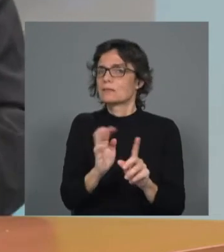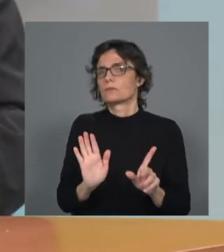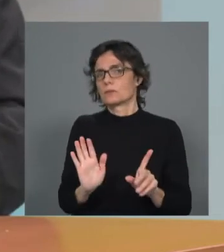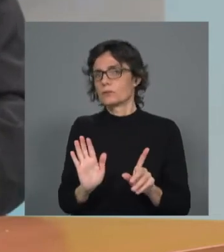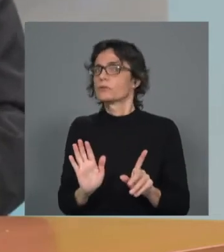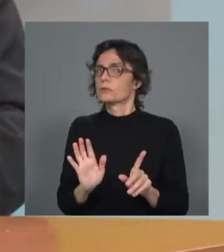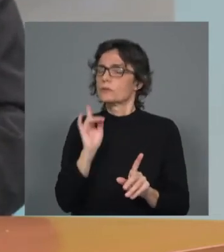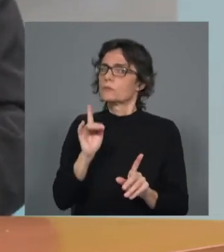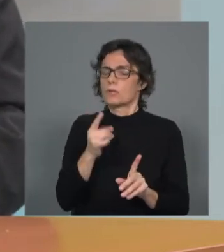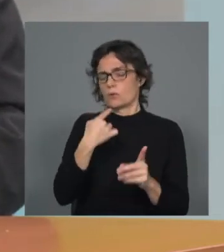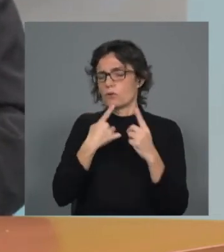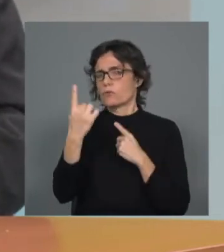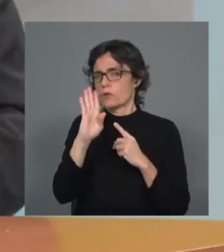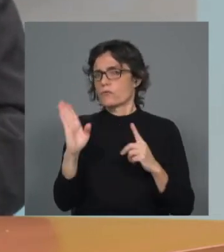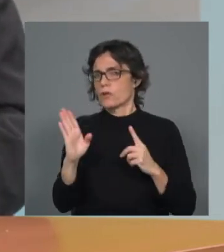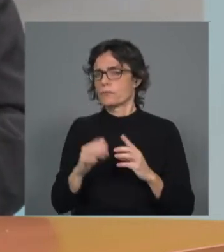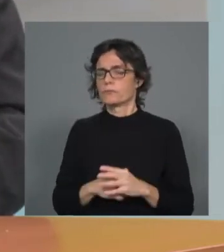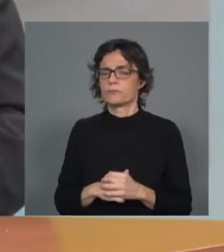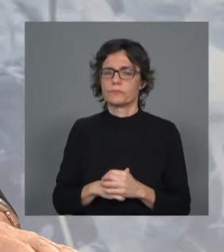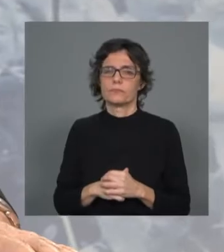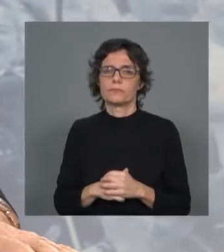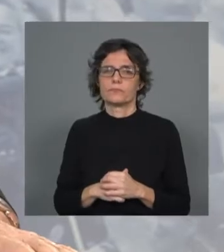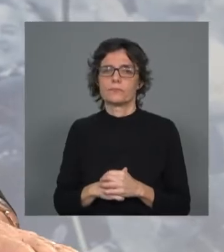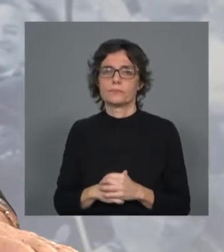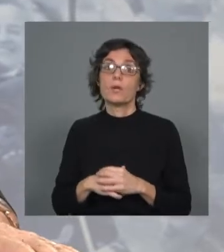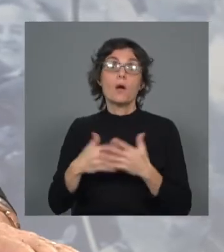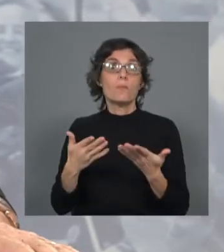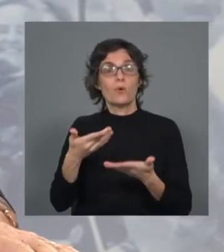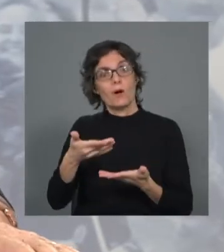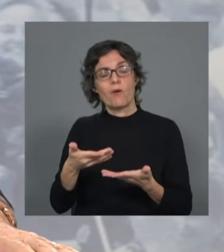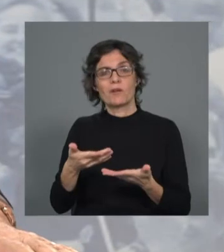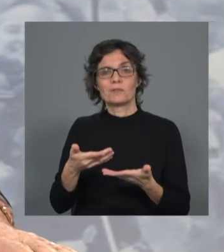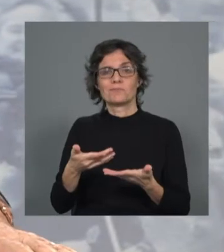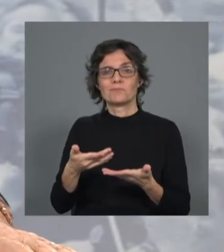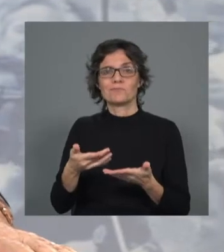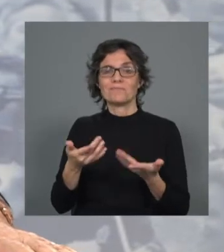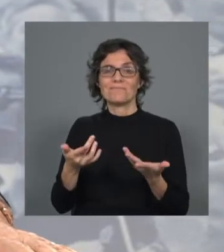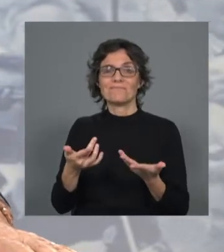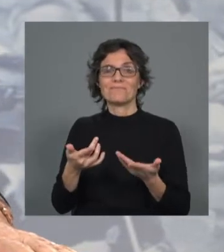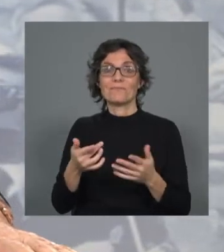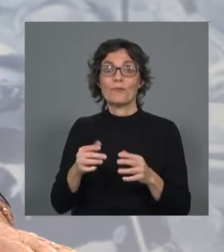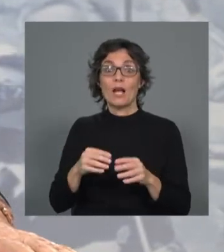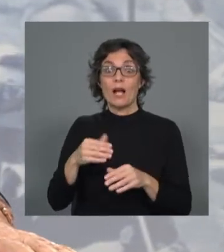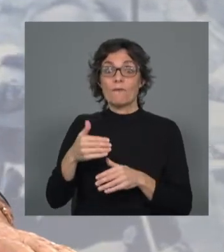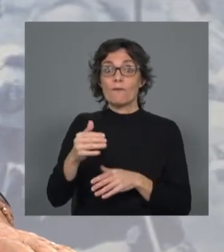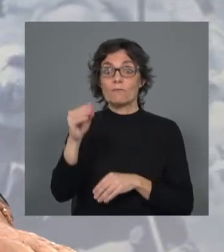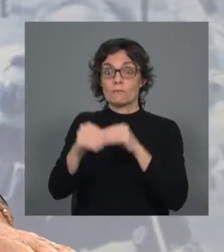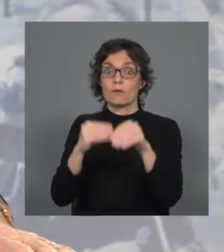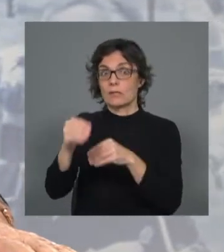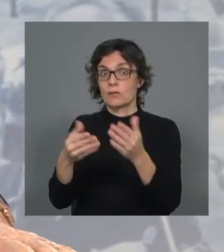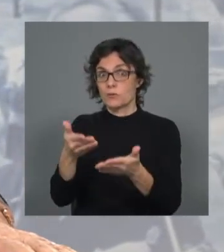aspecto que nós denunciamos. E pronto, estamos nesta contagem já, digamos, decrescente para as eleições, mas aí também